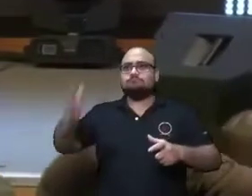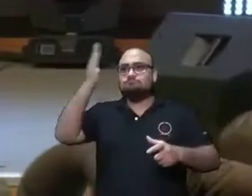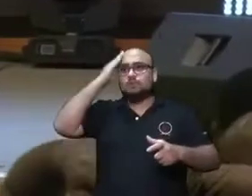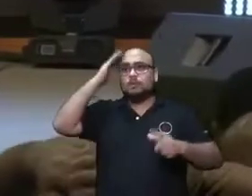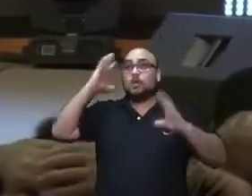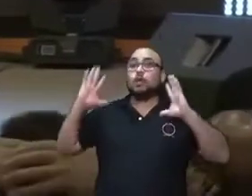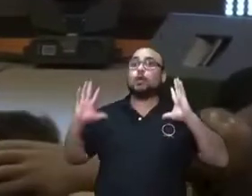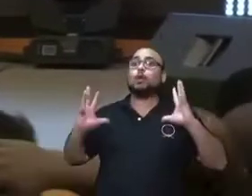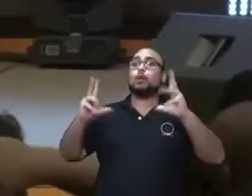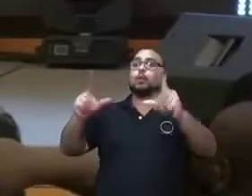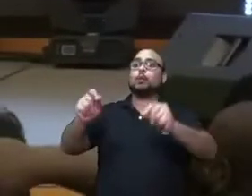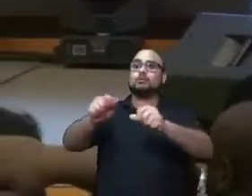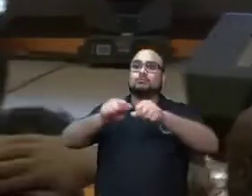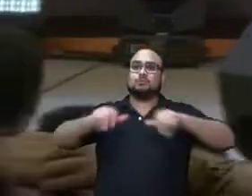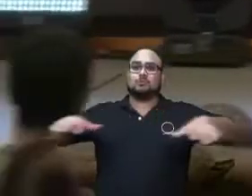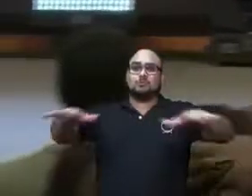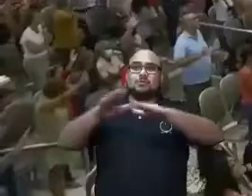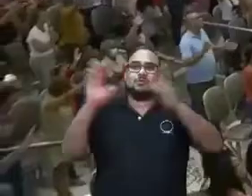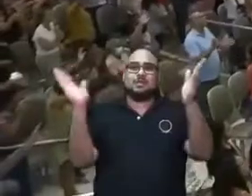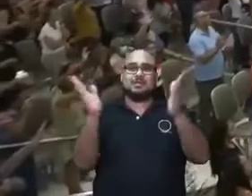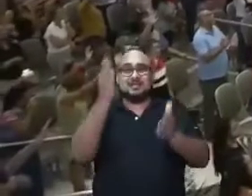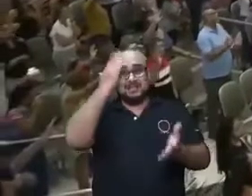você.